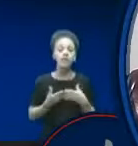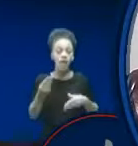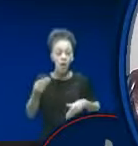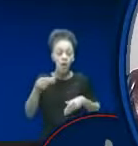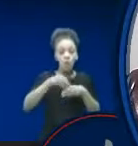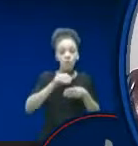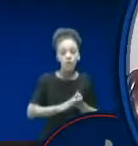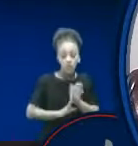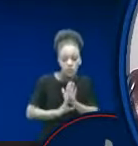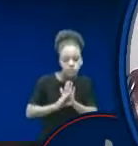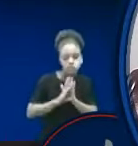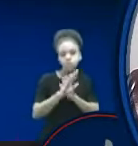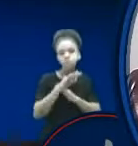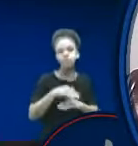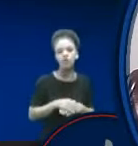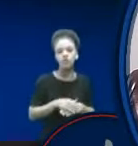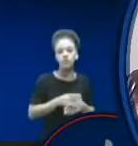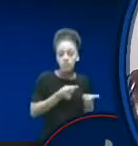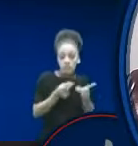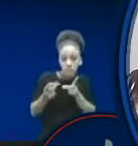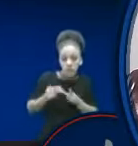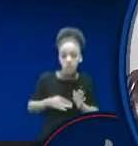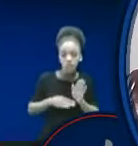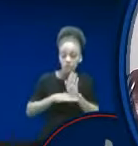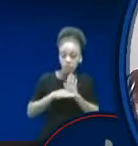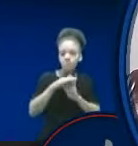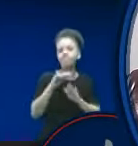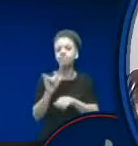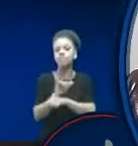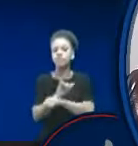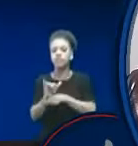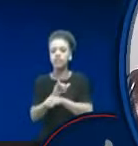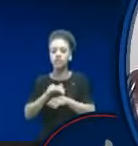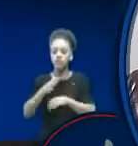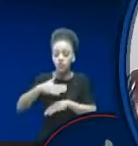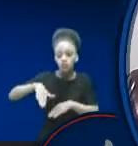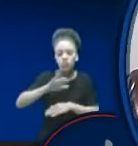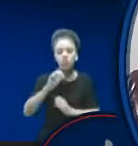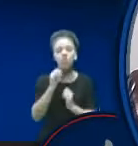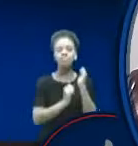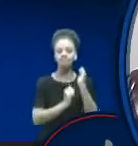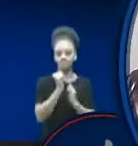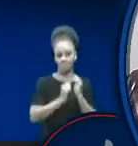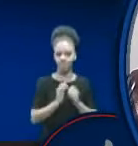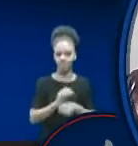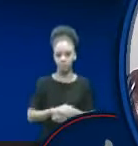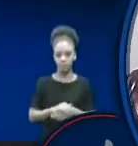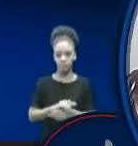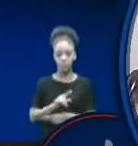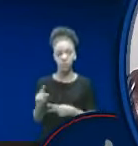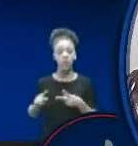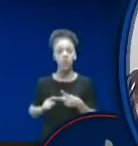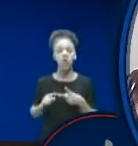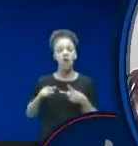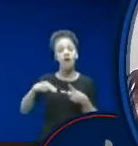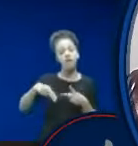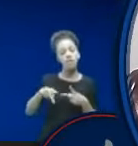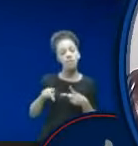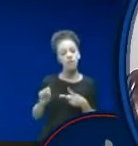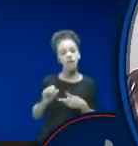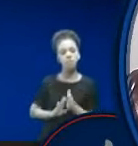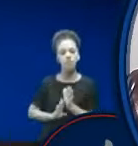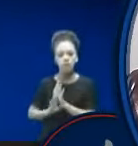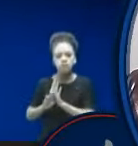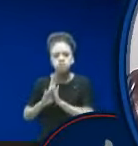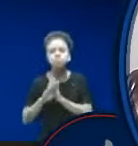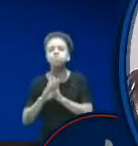os indicadores de Customer Experience nas métricas de resultado de toda a empresa. O NPS e o crescimento da